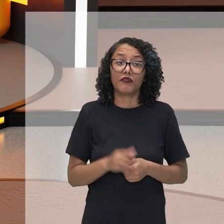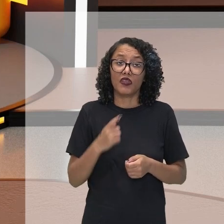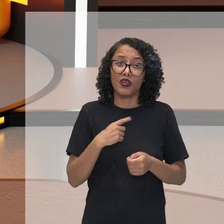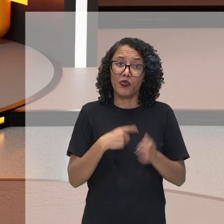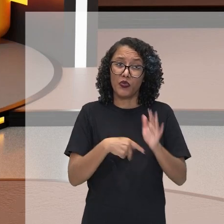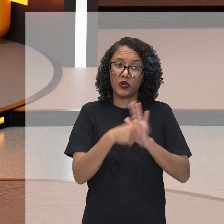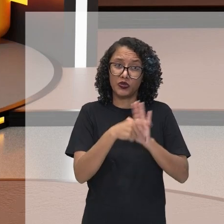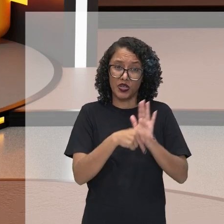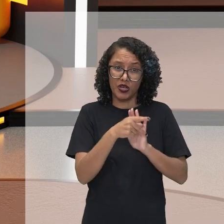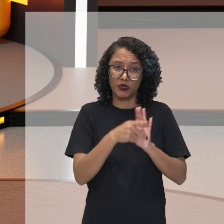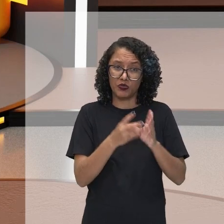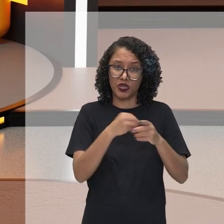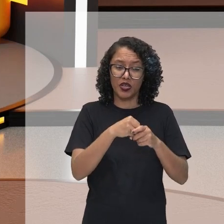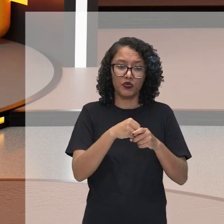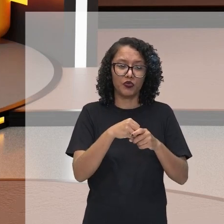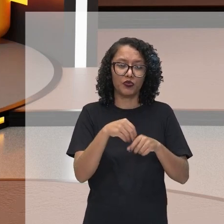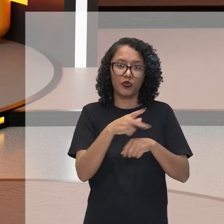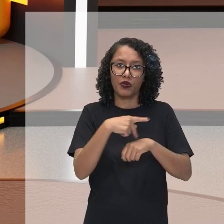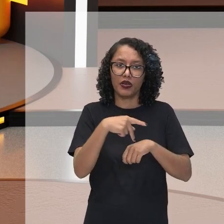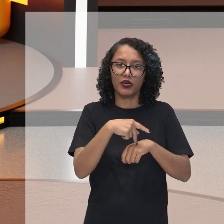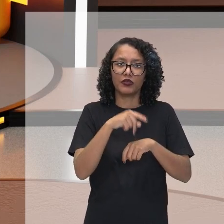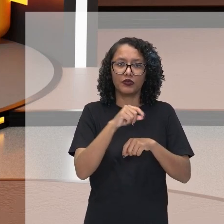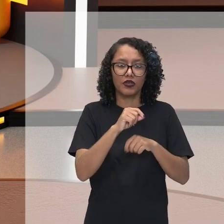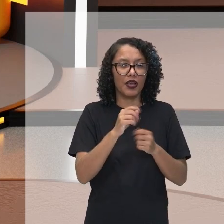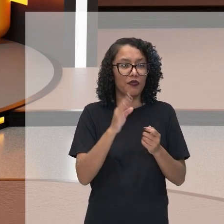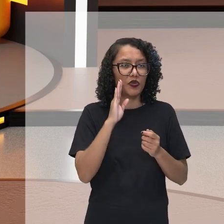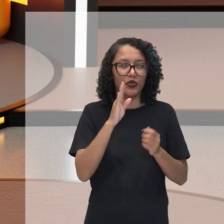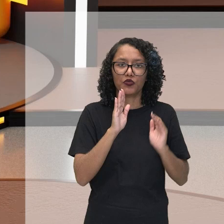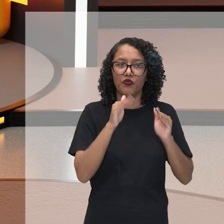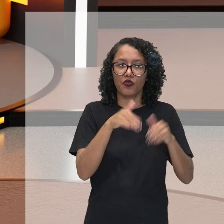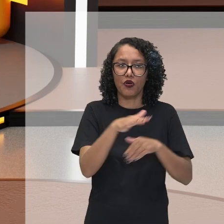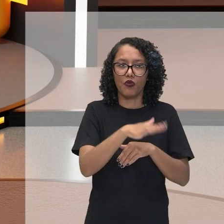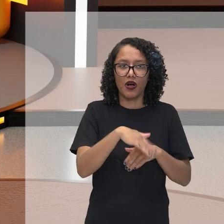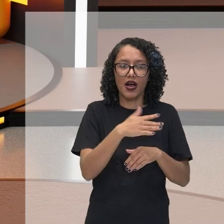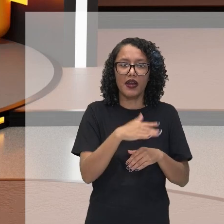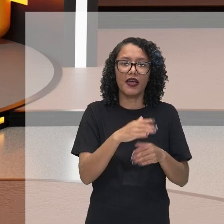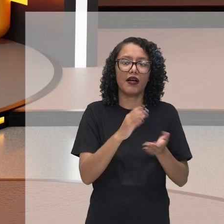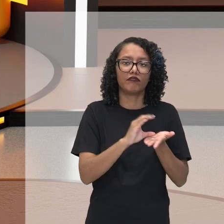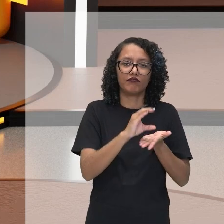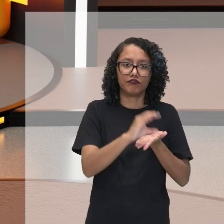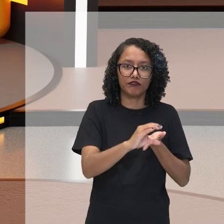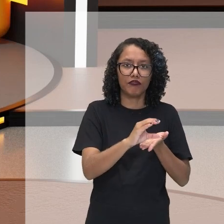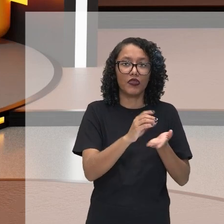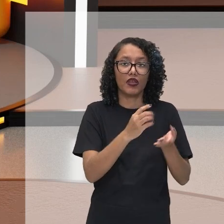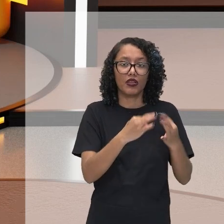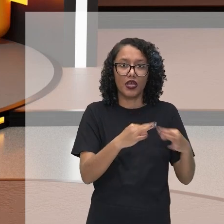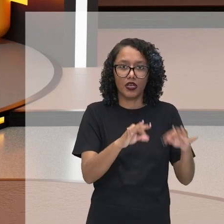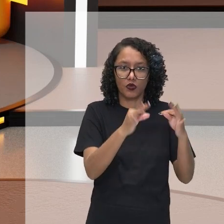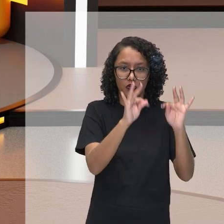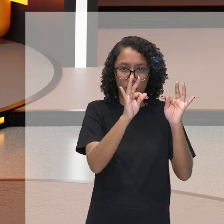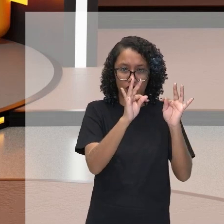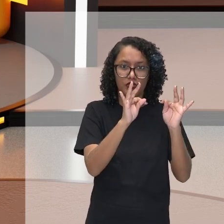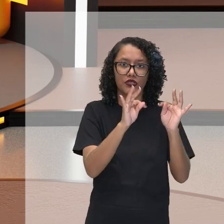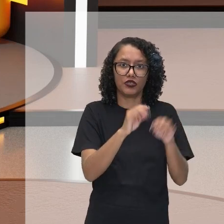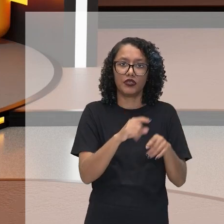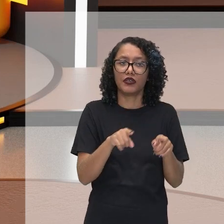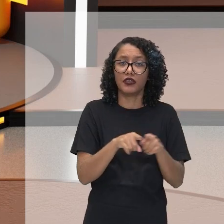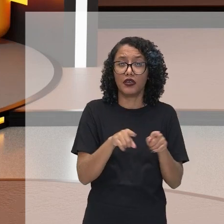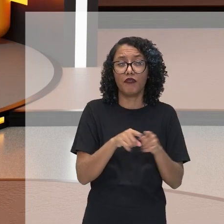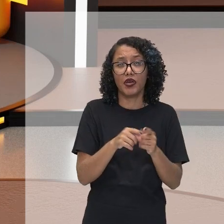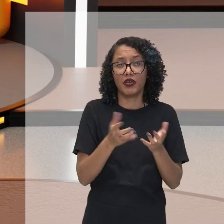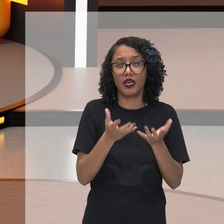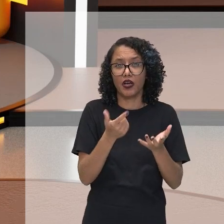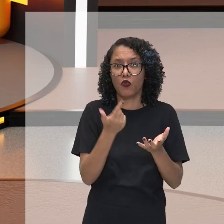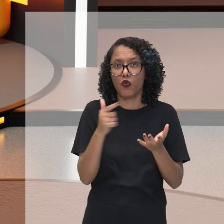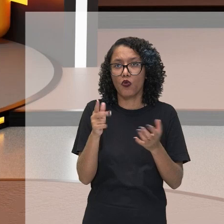realmente marcadas por investimentos em inovação tecnológica, né? E que também queriam atrair capitais estrangeiros.